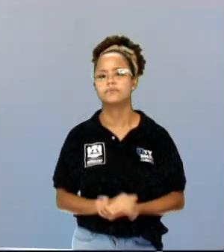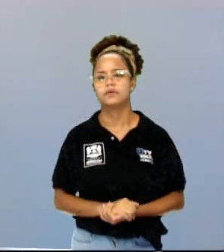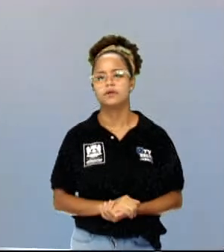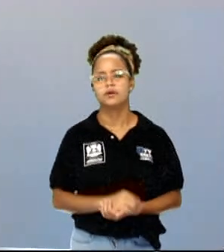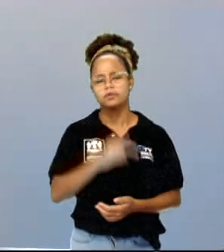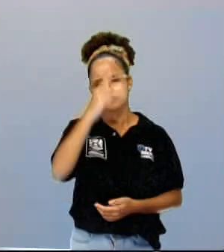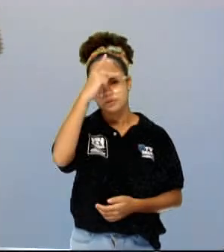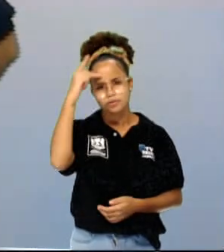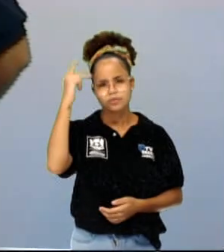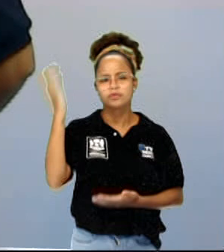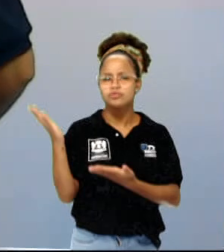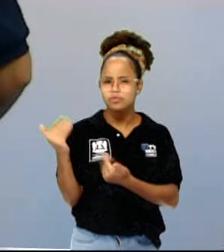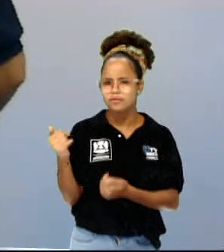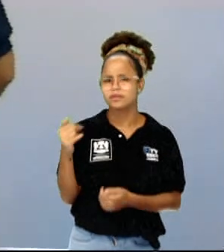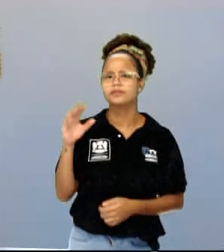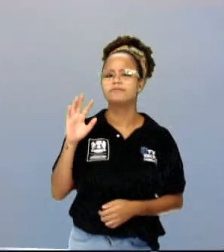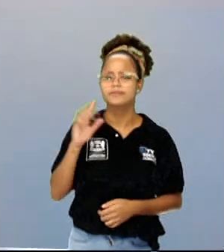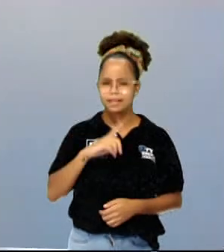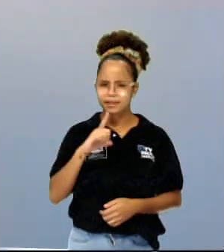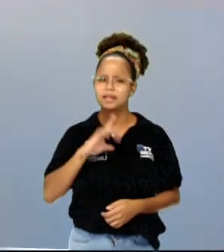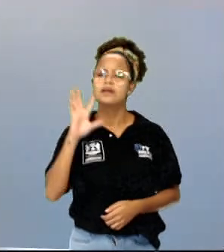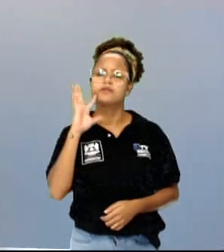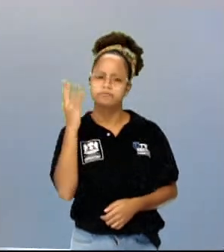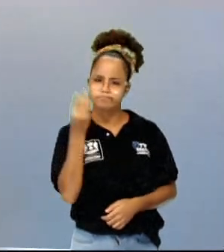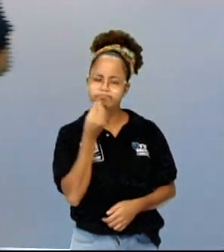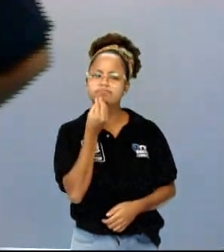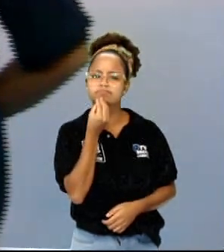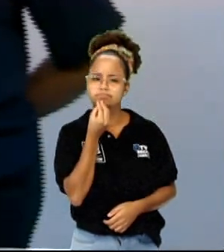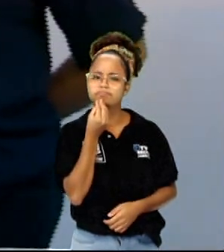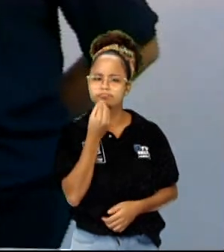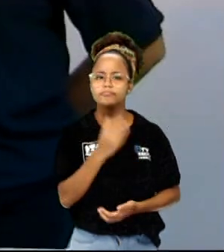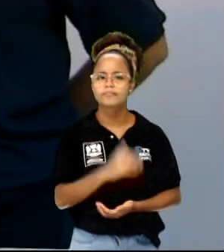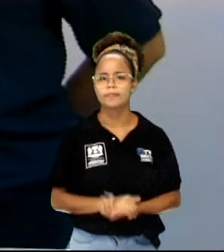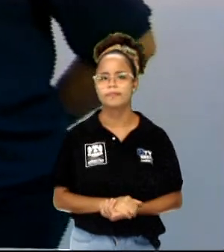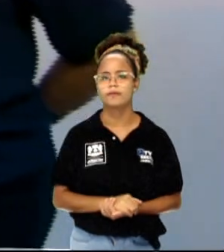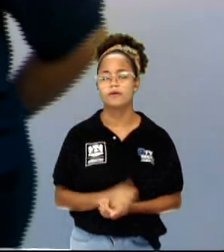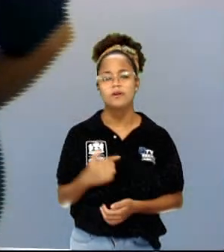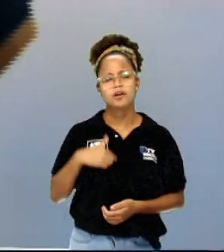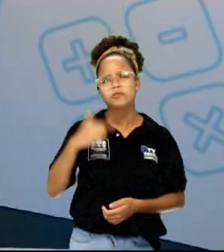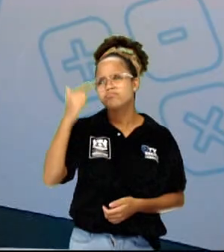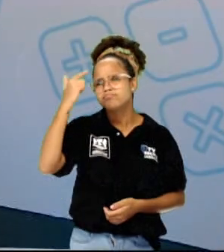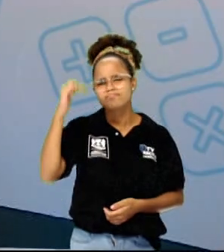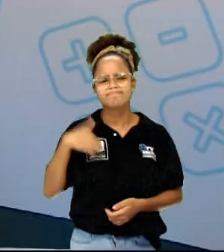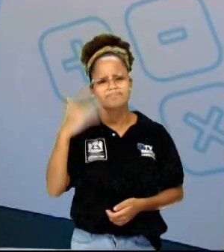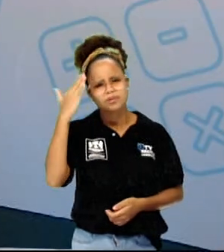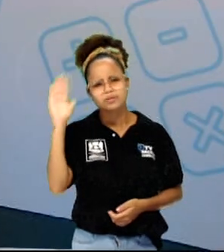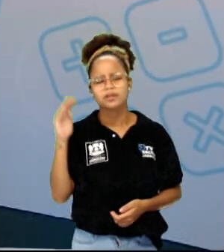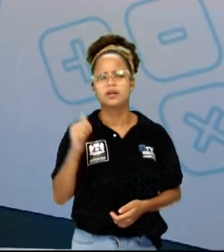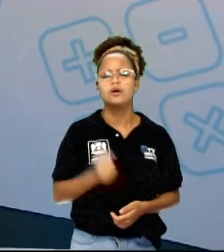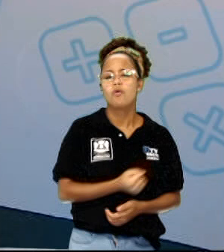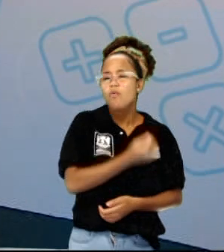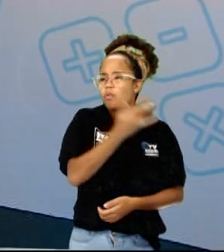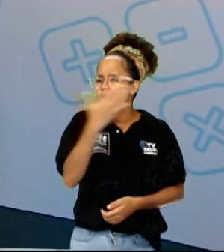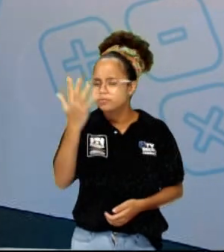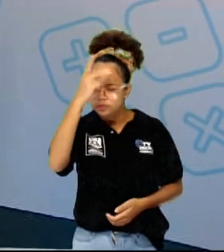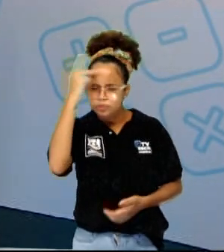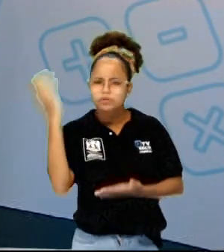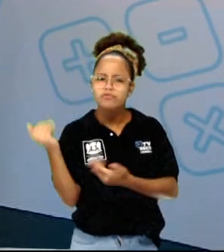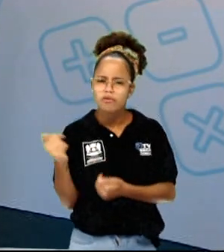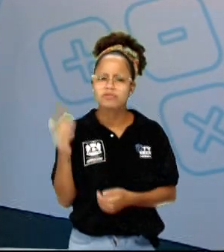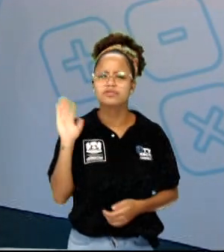tomarem conhecimento. Eu não sei o quantitativo de jovens que já sabem que existe o Estatuto